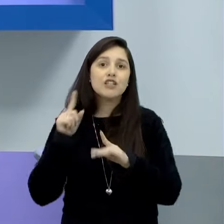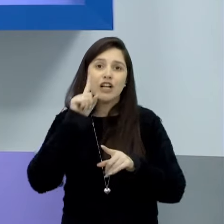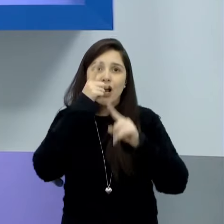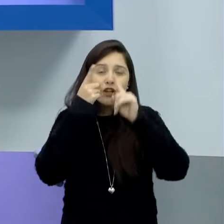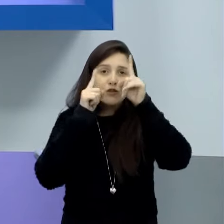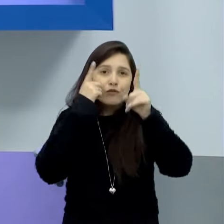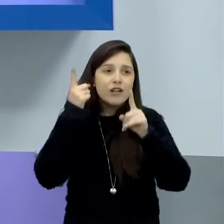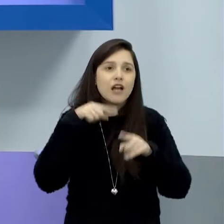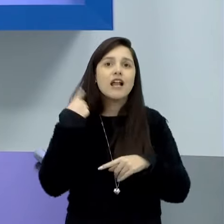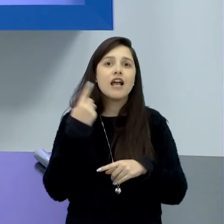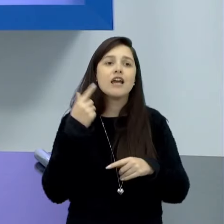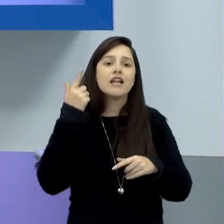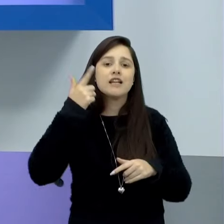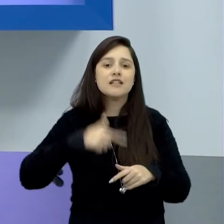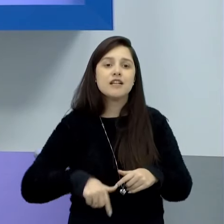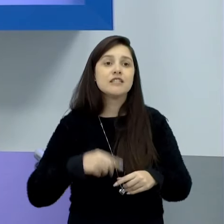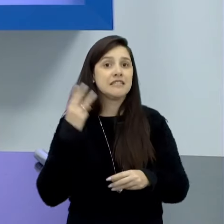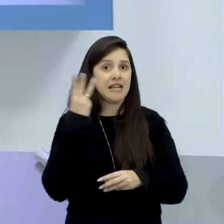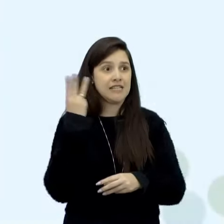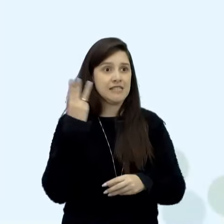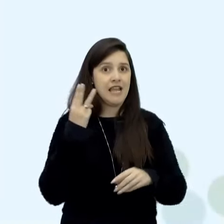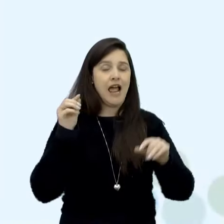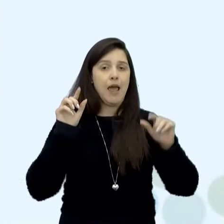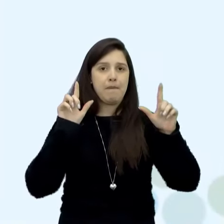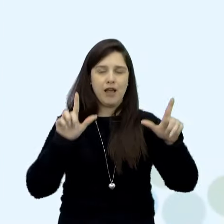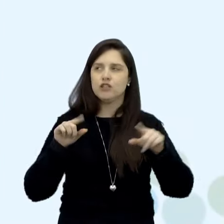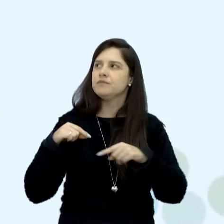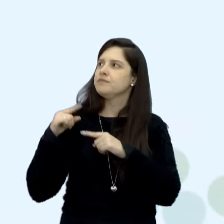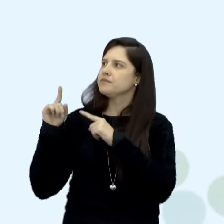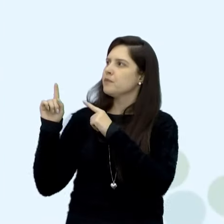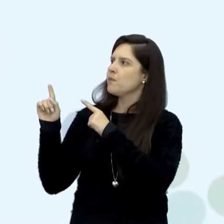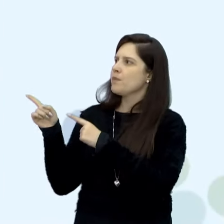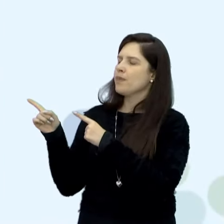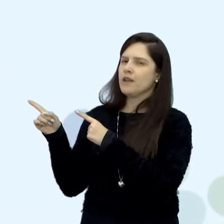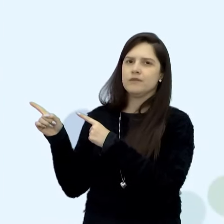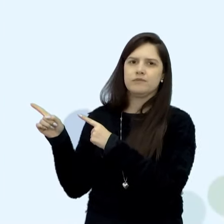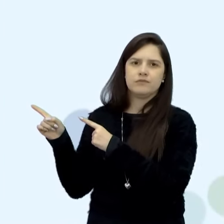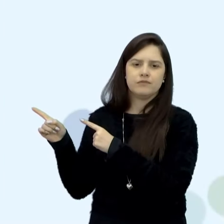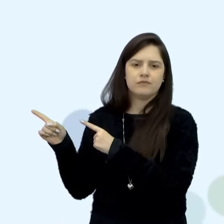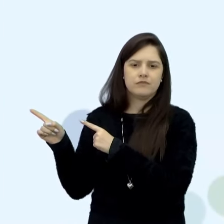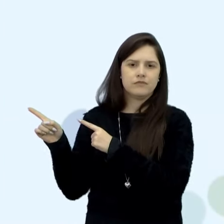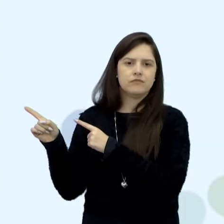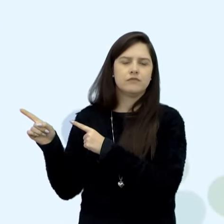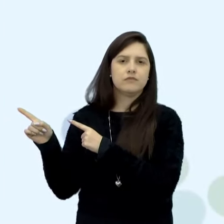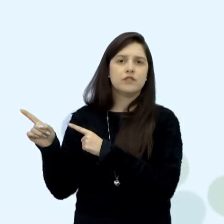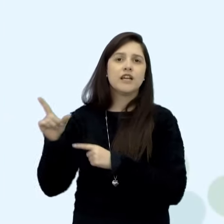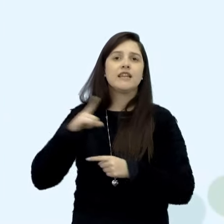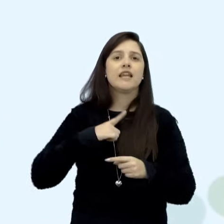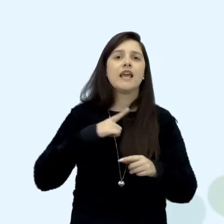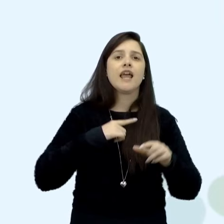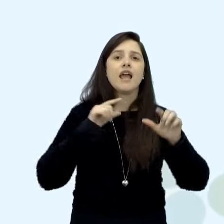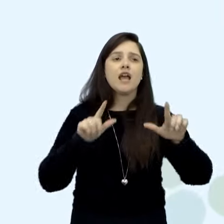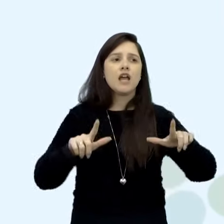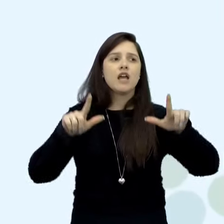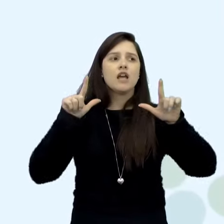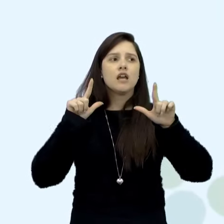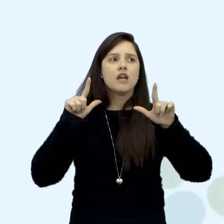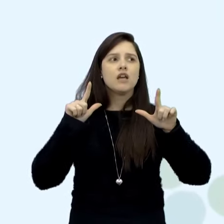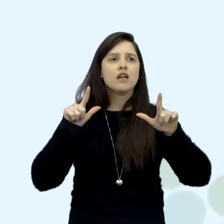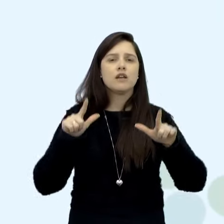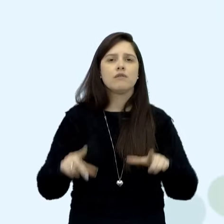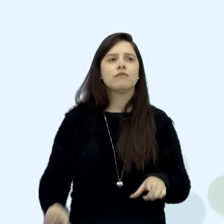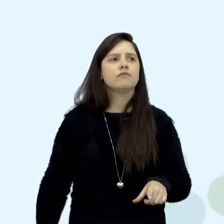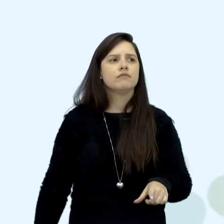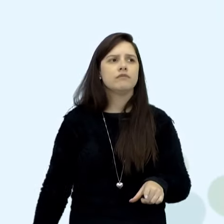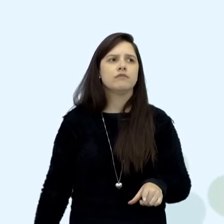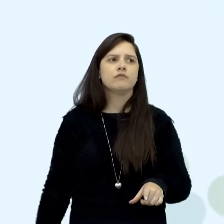aí a nossa dúvida, vamos para a nossa terceira imagem. Vamos olhar na tela. Aqui sim, né, nós temos uma imagem, uma vista, né, do alto